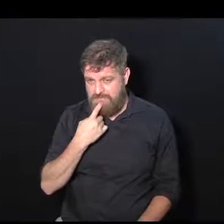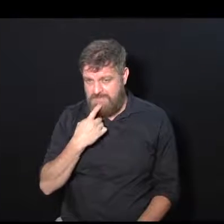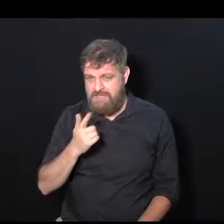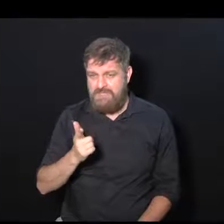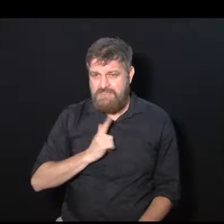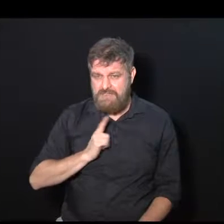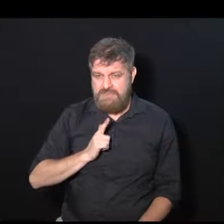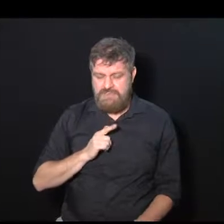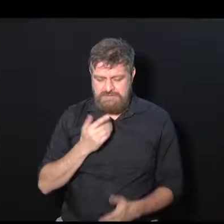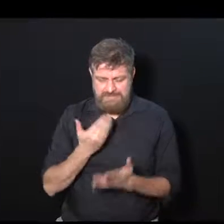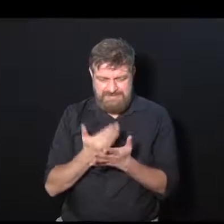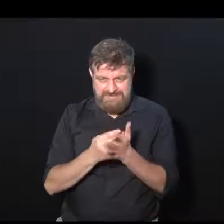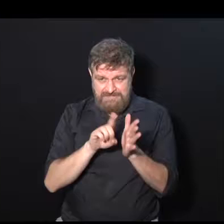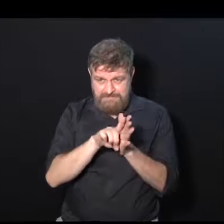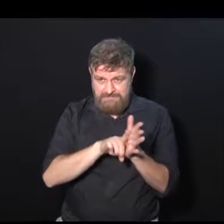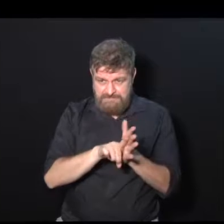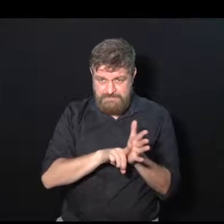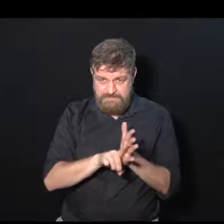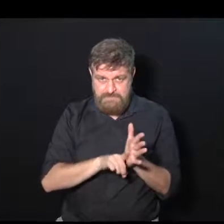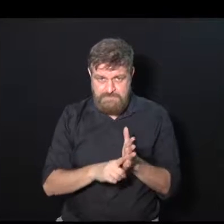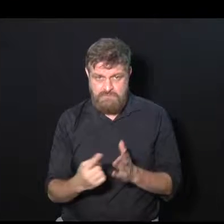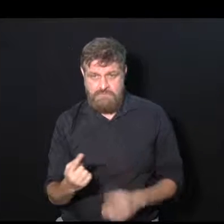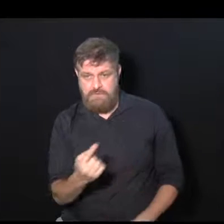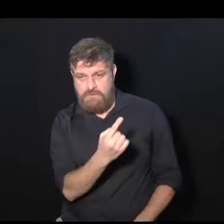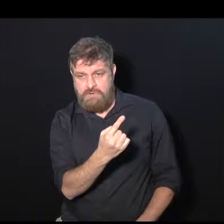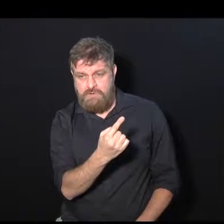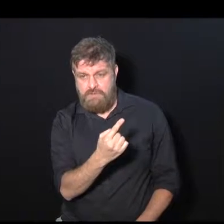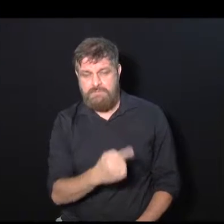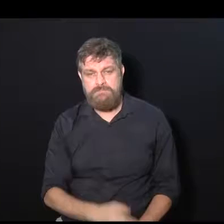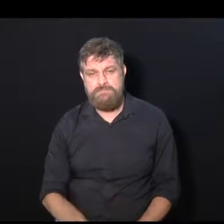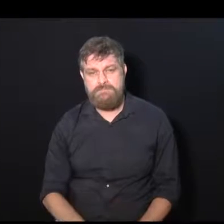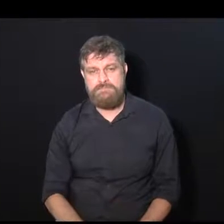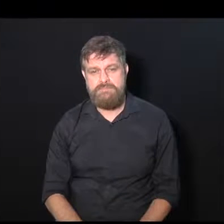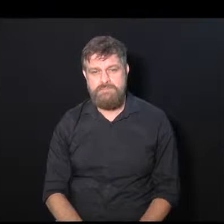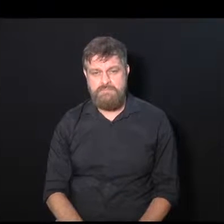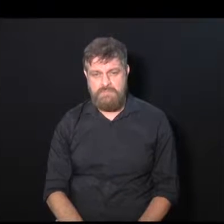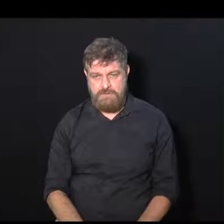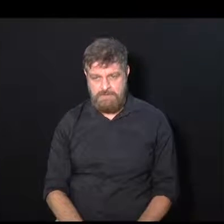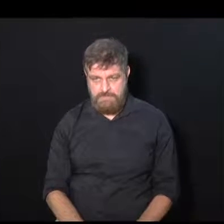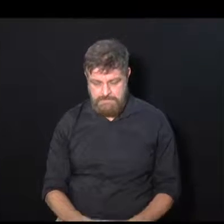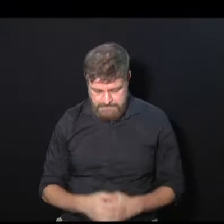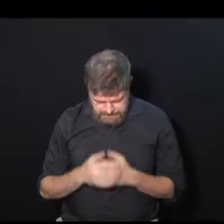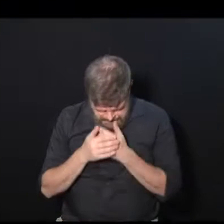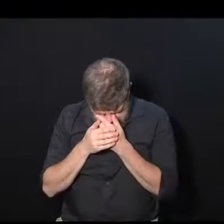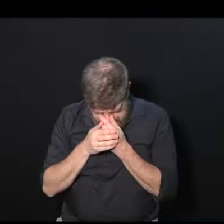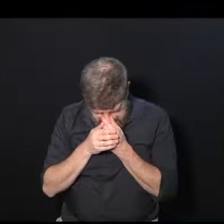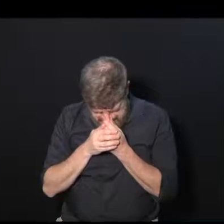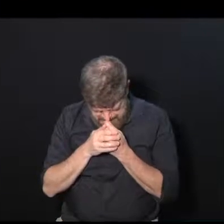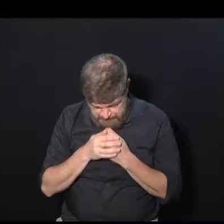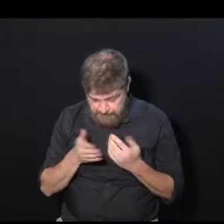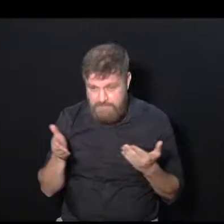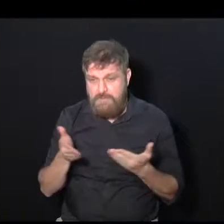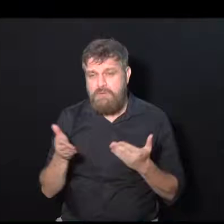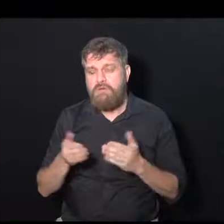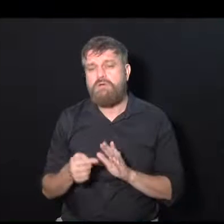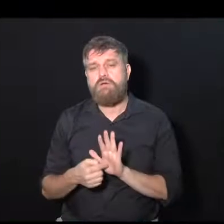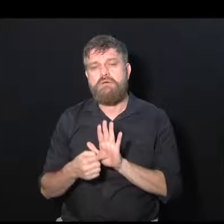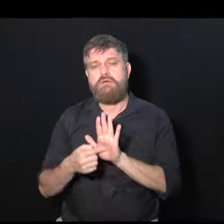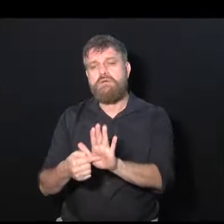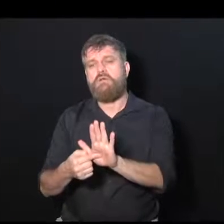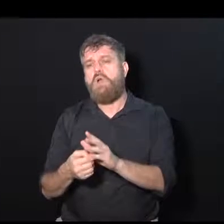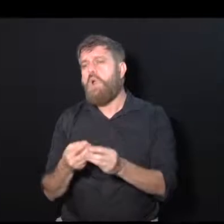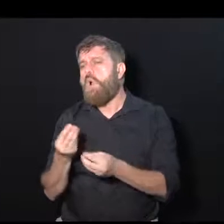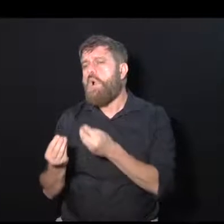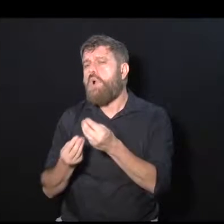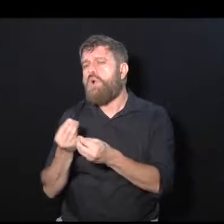todos os estudos da erva baleeira. Isso. Agora eu vou mostrar como que